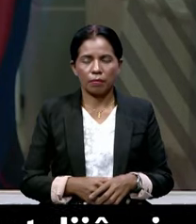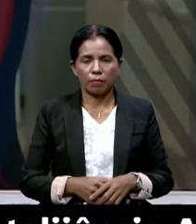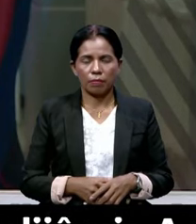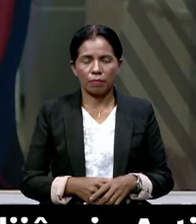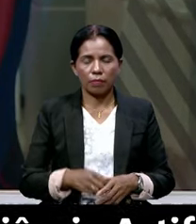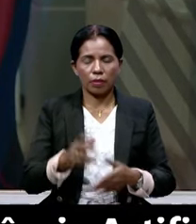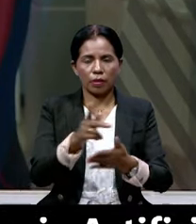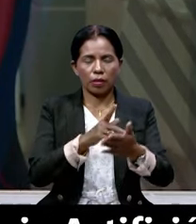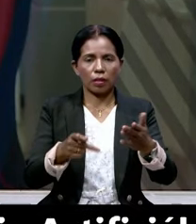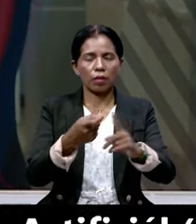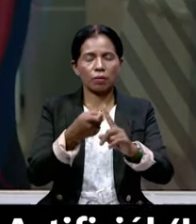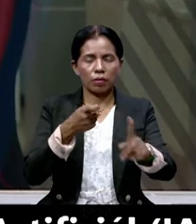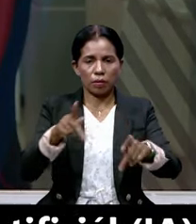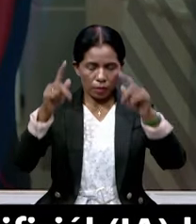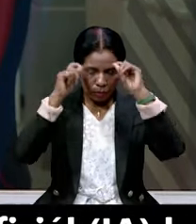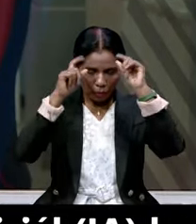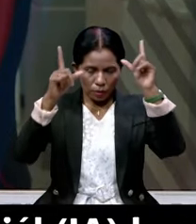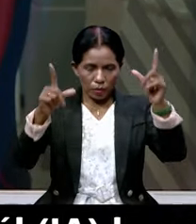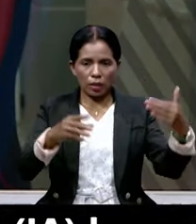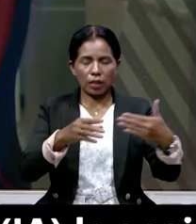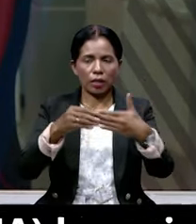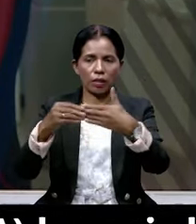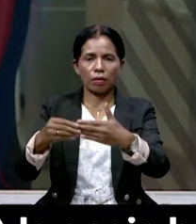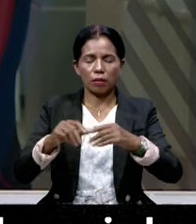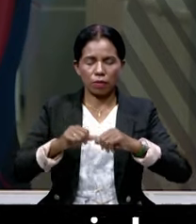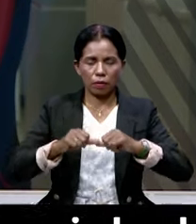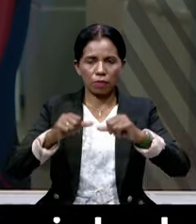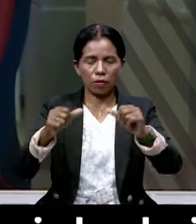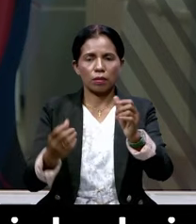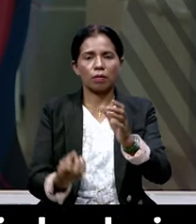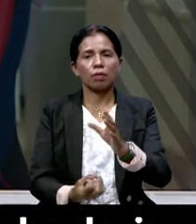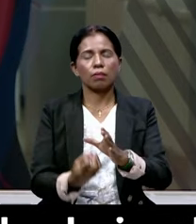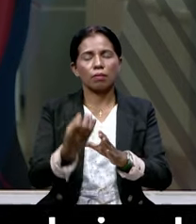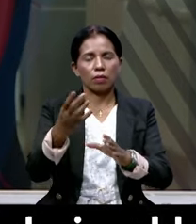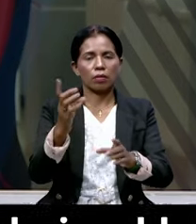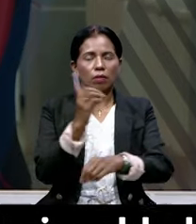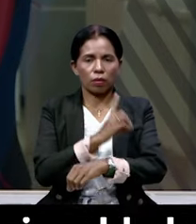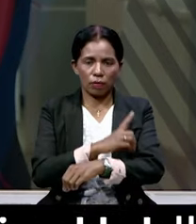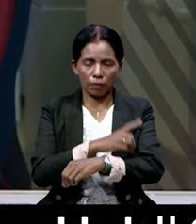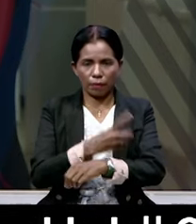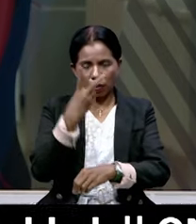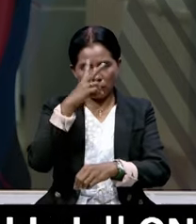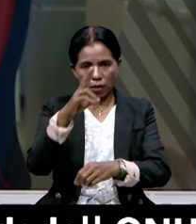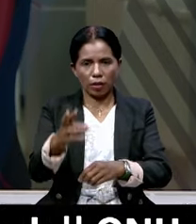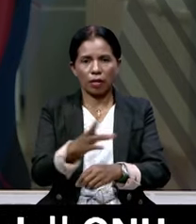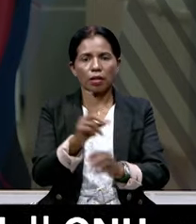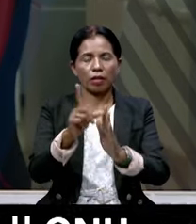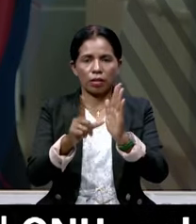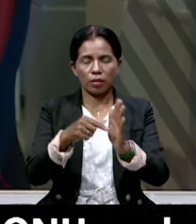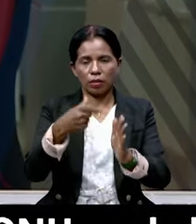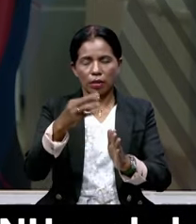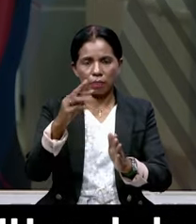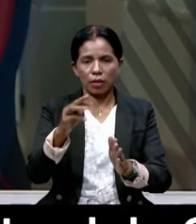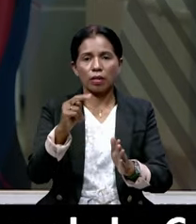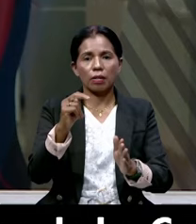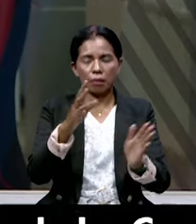Crimes y minoridades sirias de Timor-Leste organizado no continúa buda su silorón balorón. Tu irmã acompaña reportagem na BGMN e